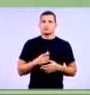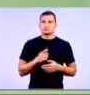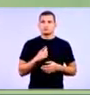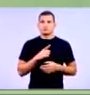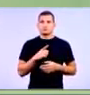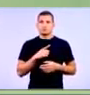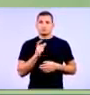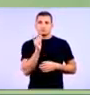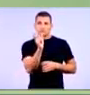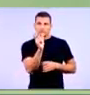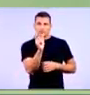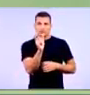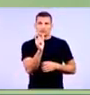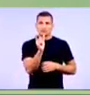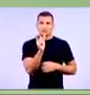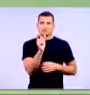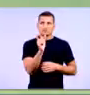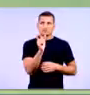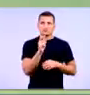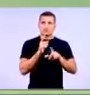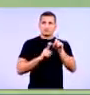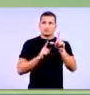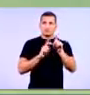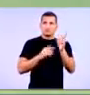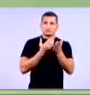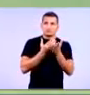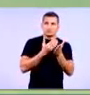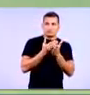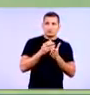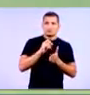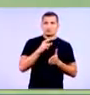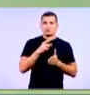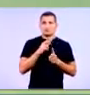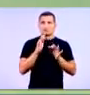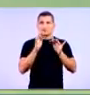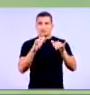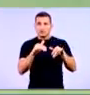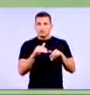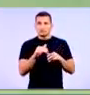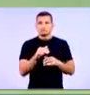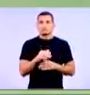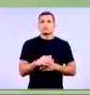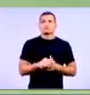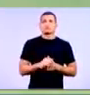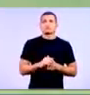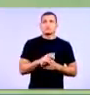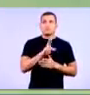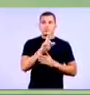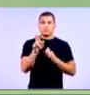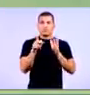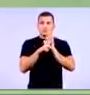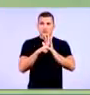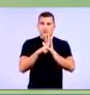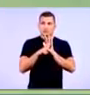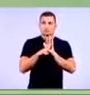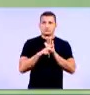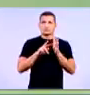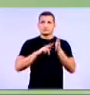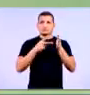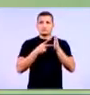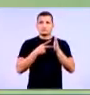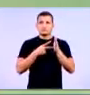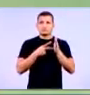uma palavra vertical com as letras iniciais ou finais de cada verso, gerando um nome próprio ou uma sequência